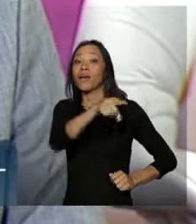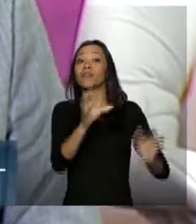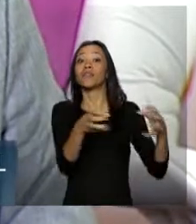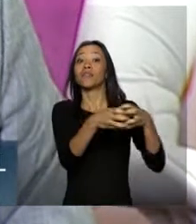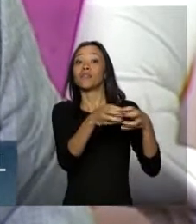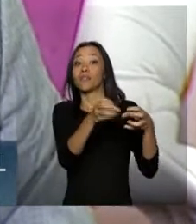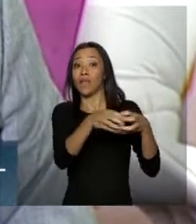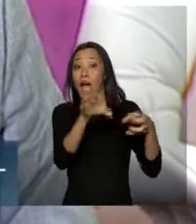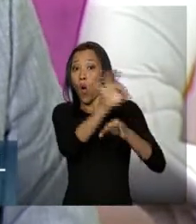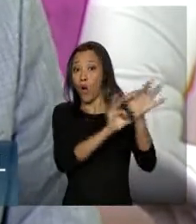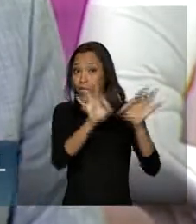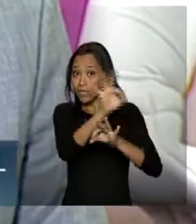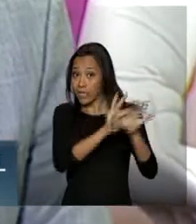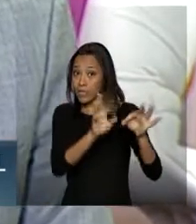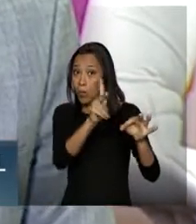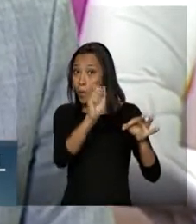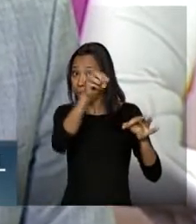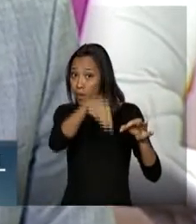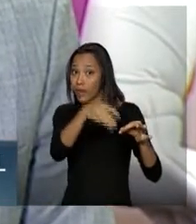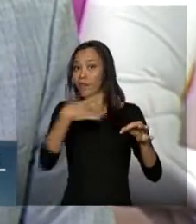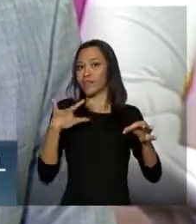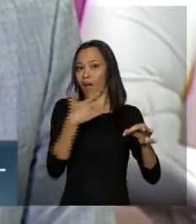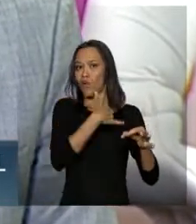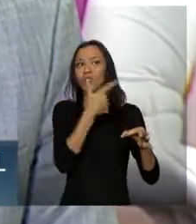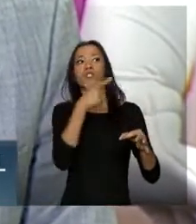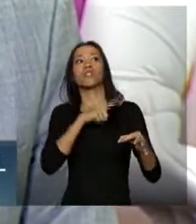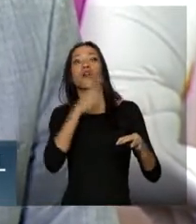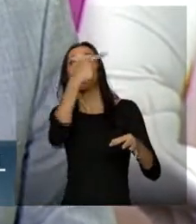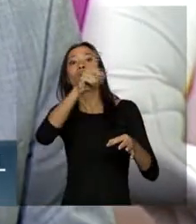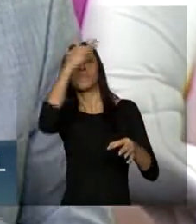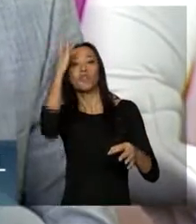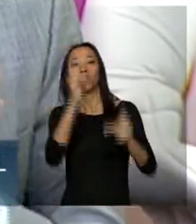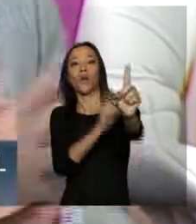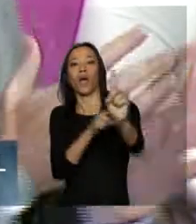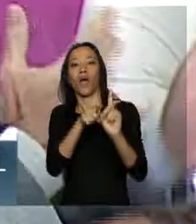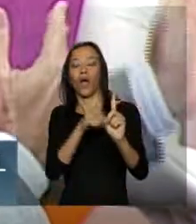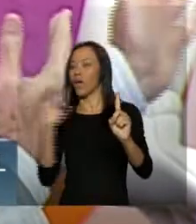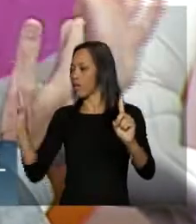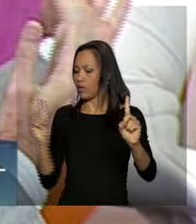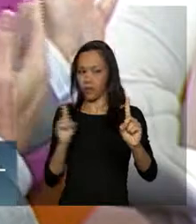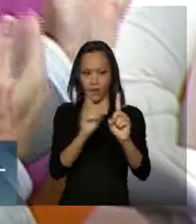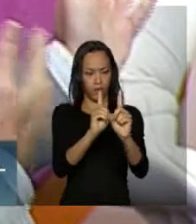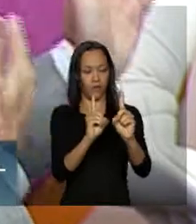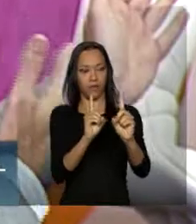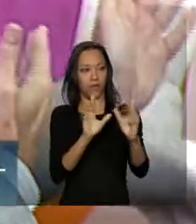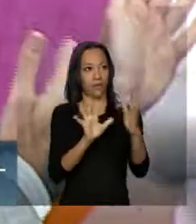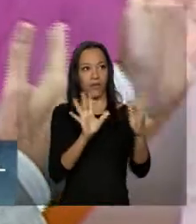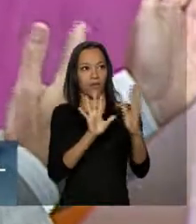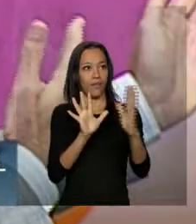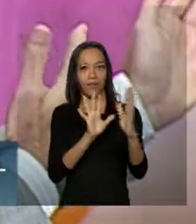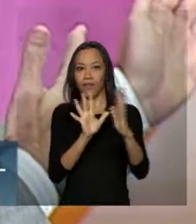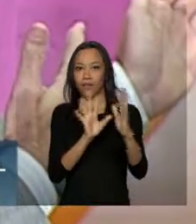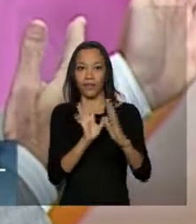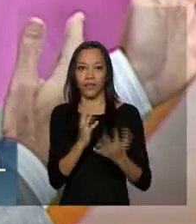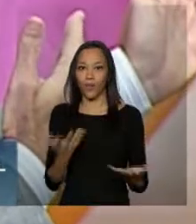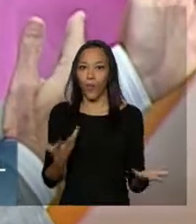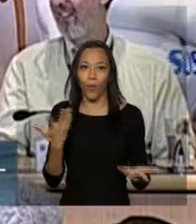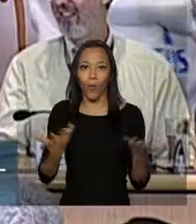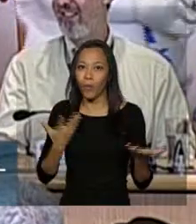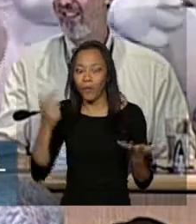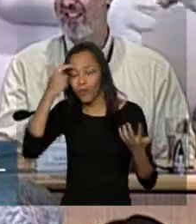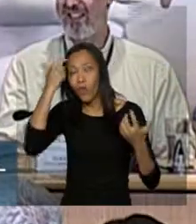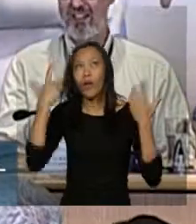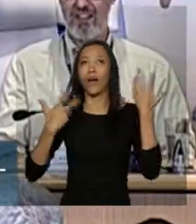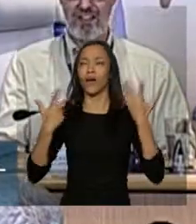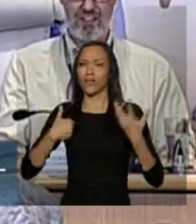Pan-Americana da Saúde tinha providenciado outro Zé Gotinha. Deu crise, tivemos que pagar na lista para o Zé Gotinha, gente, que